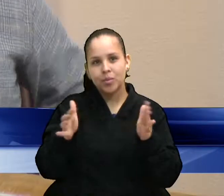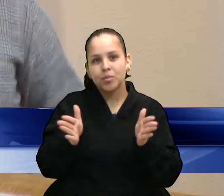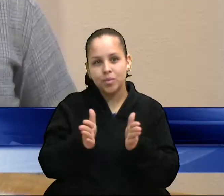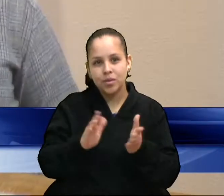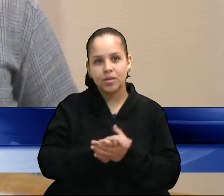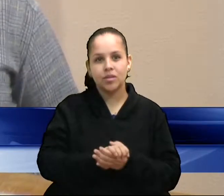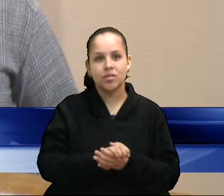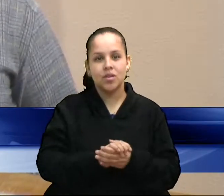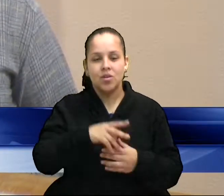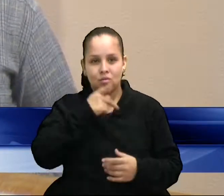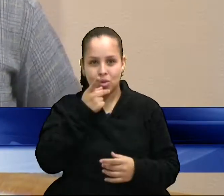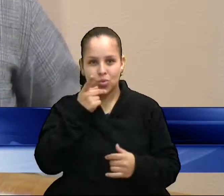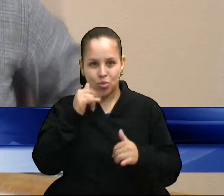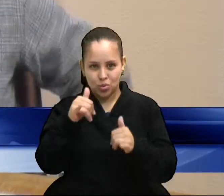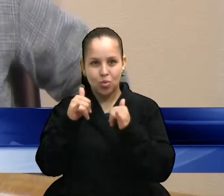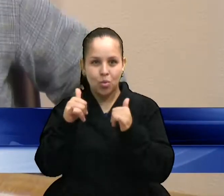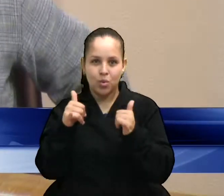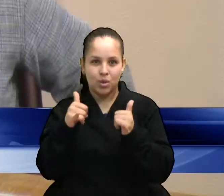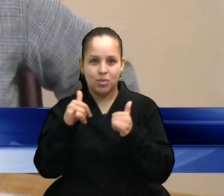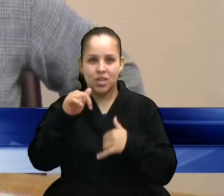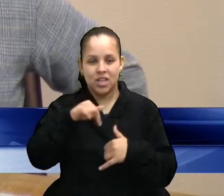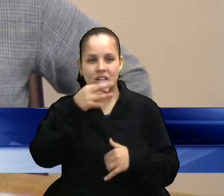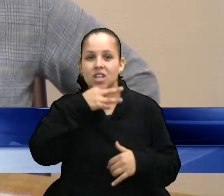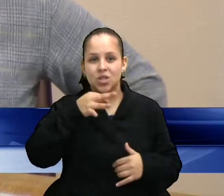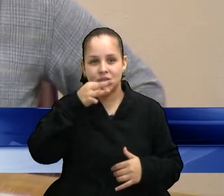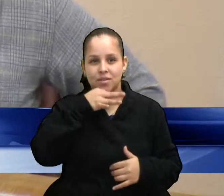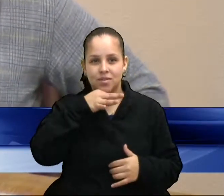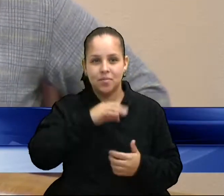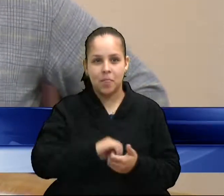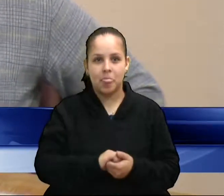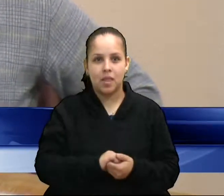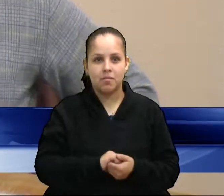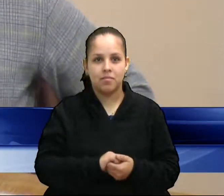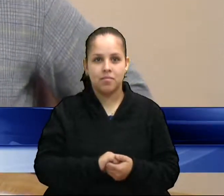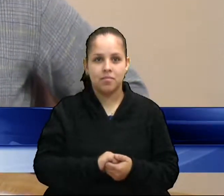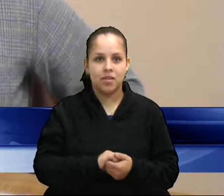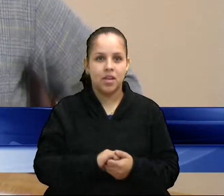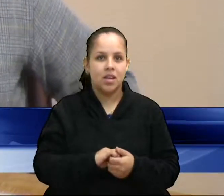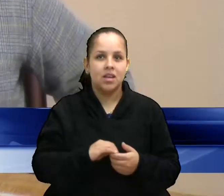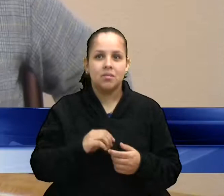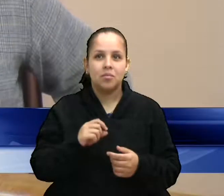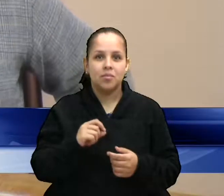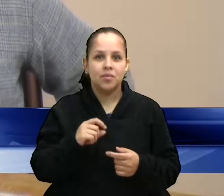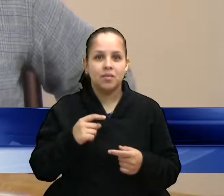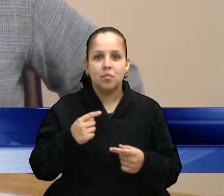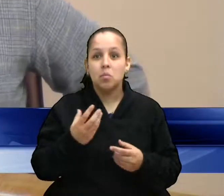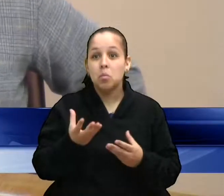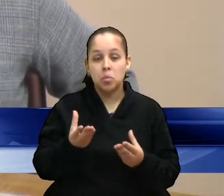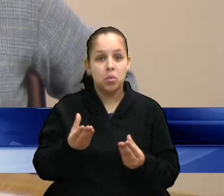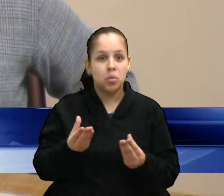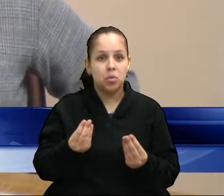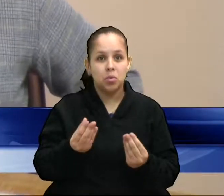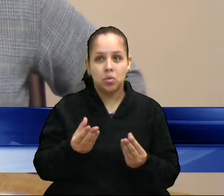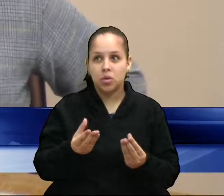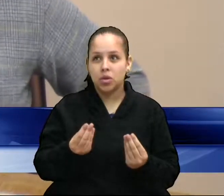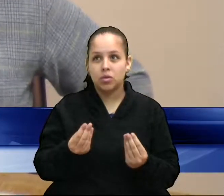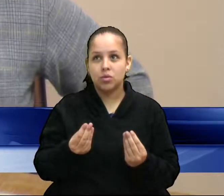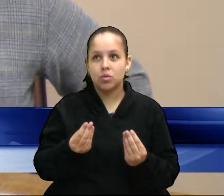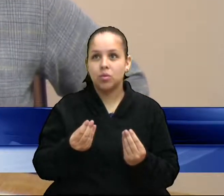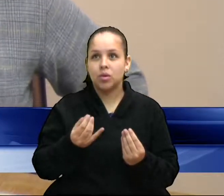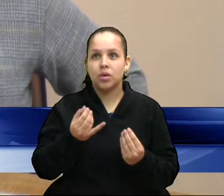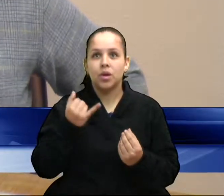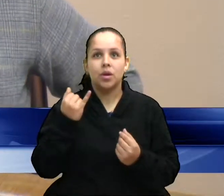falando em fretamento, especificamente em Caxias do Sul, que é o serviço, do nosso ver, também muito, se o principal